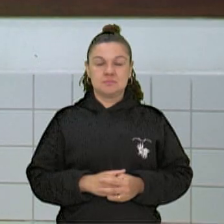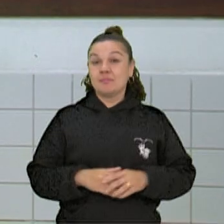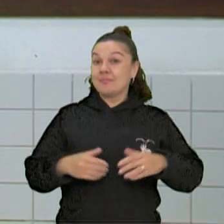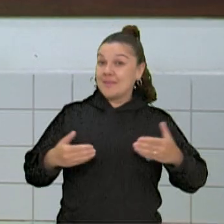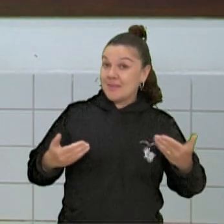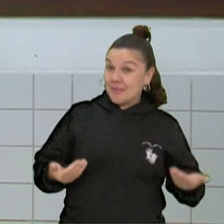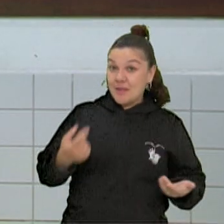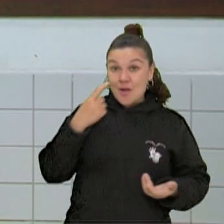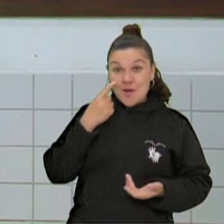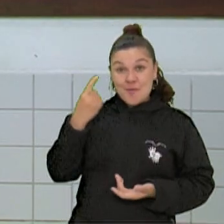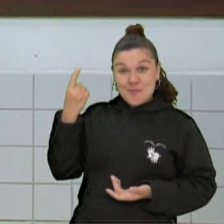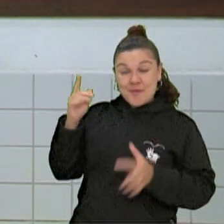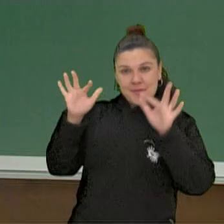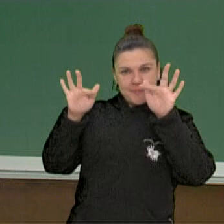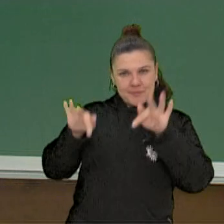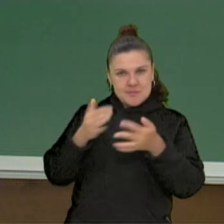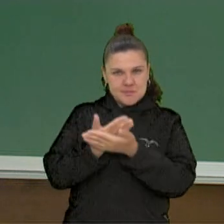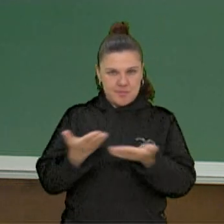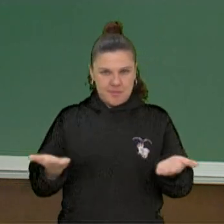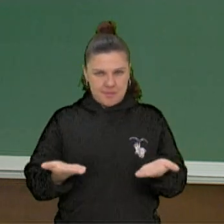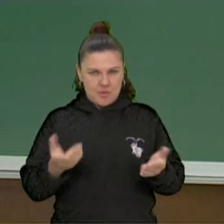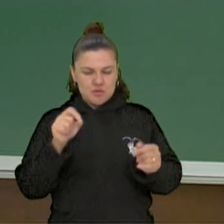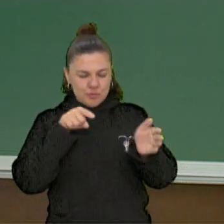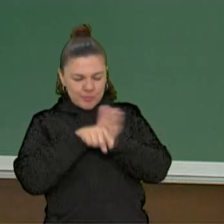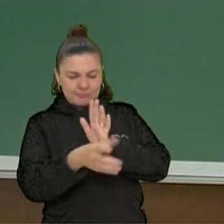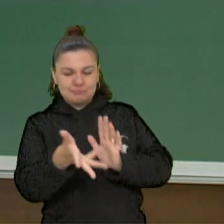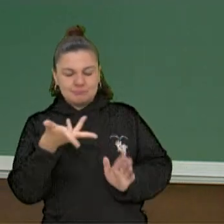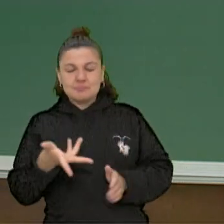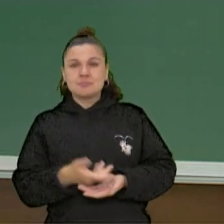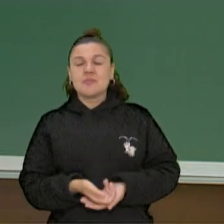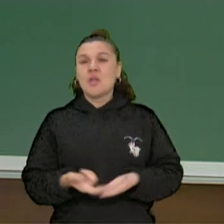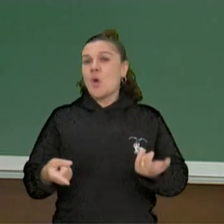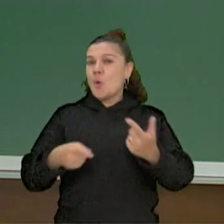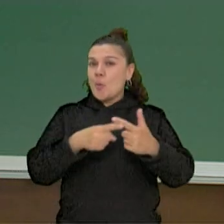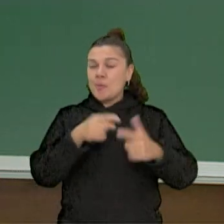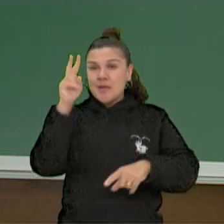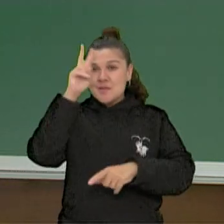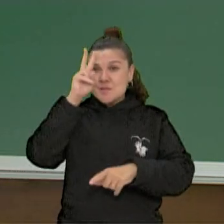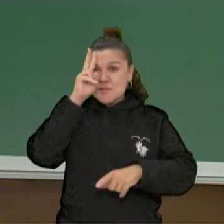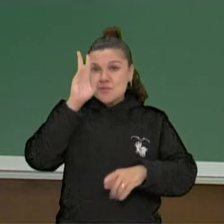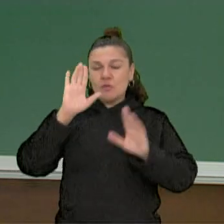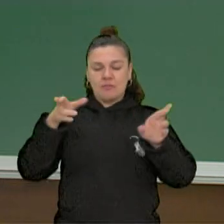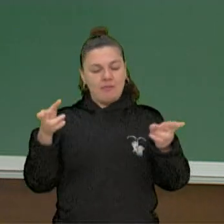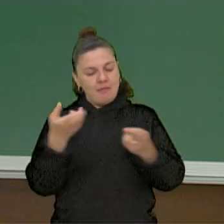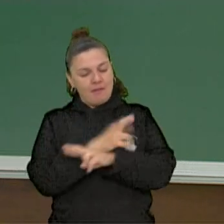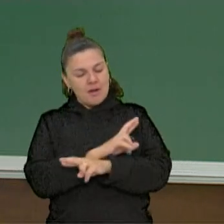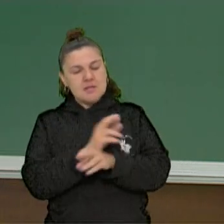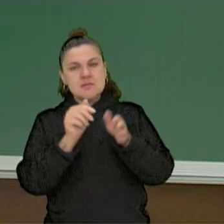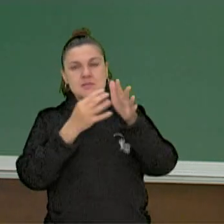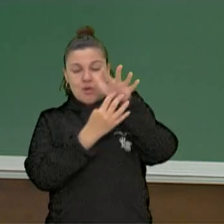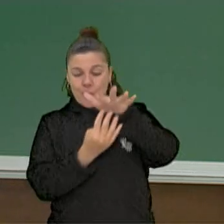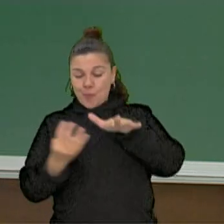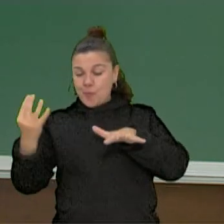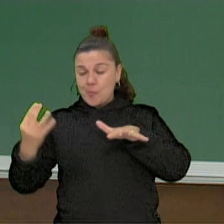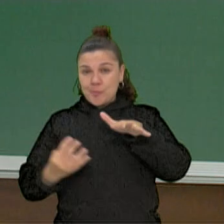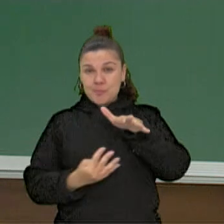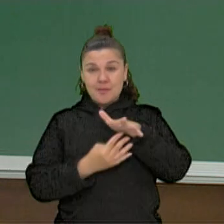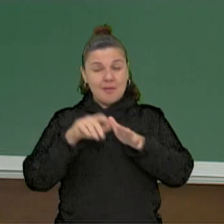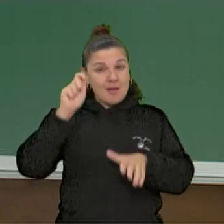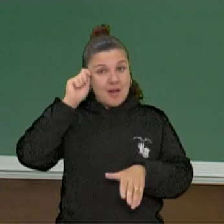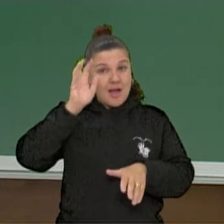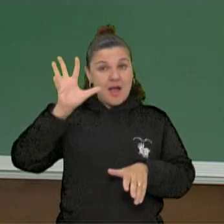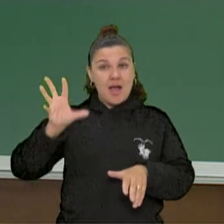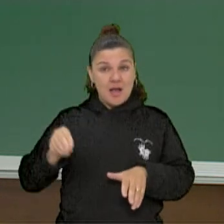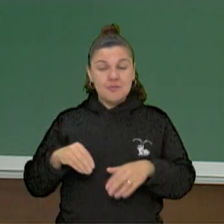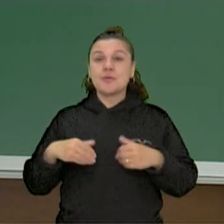Então vamos lá, pessoal, finalizando nossa aula de hoje com um questionário. Um motivo histórico que está relacionado com as migrações no continente